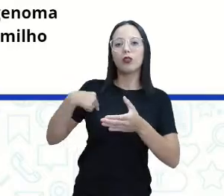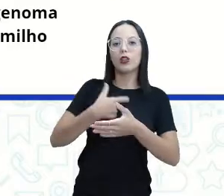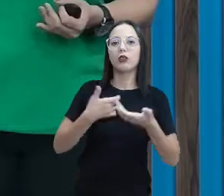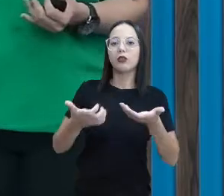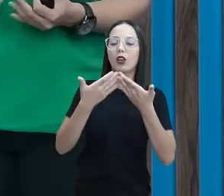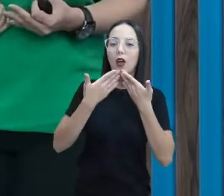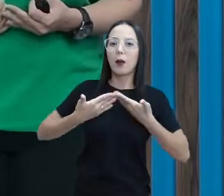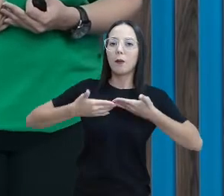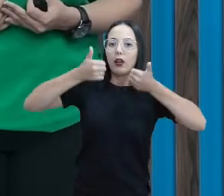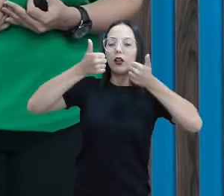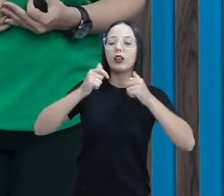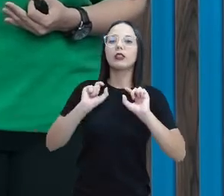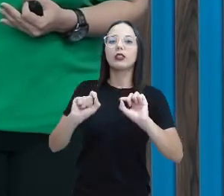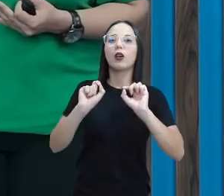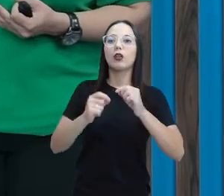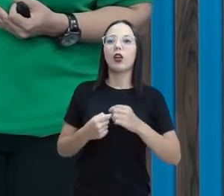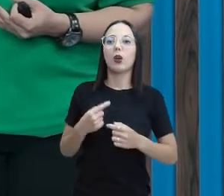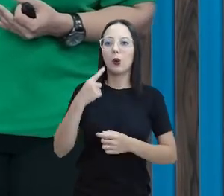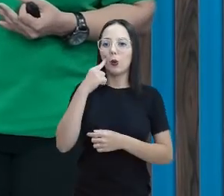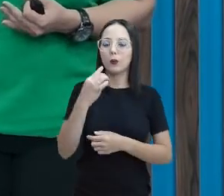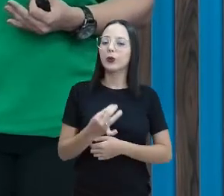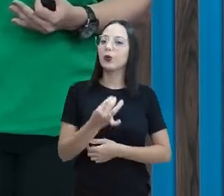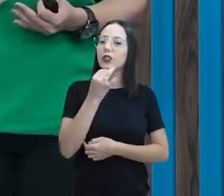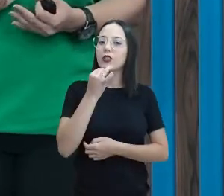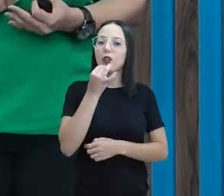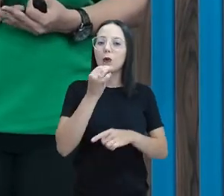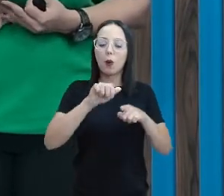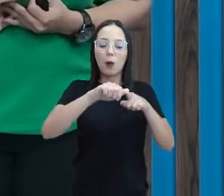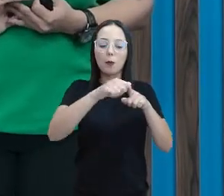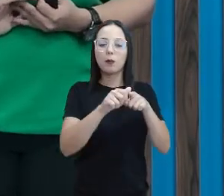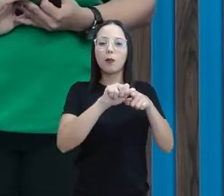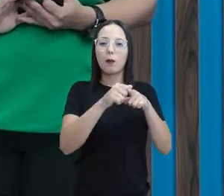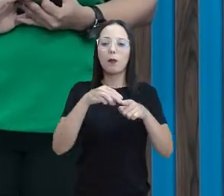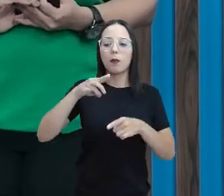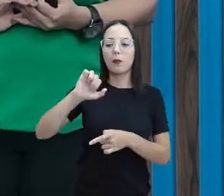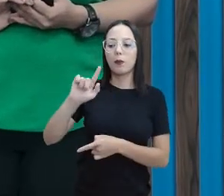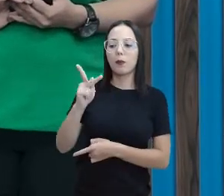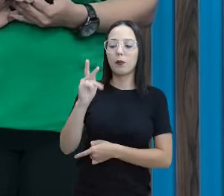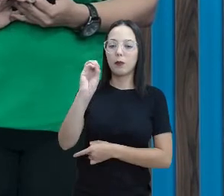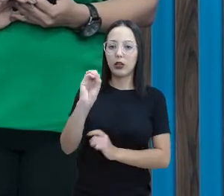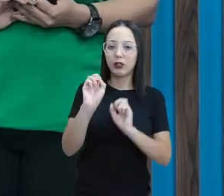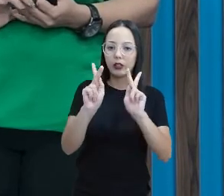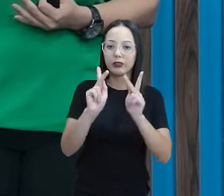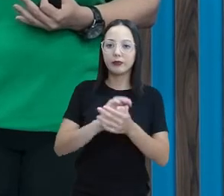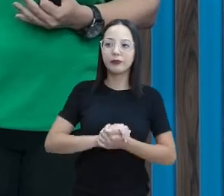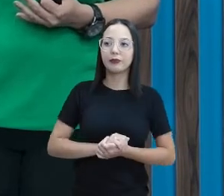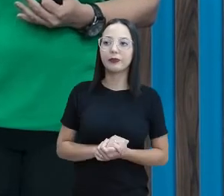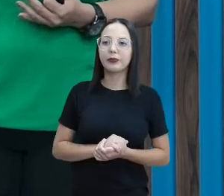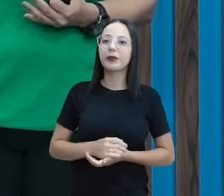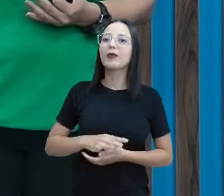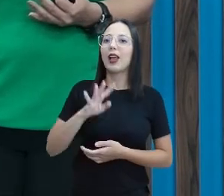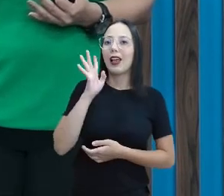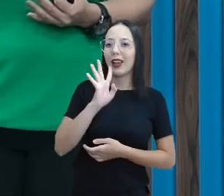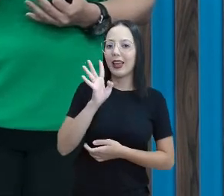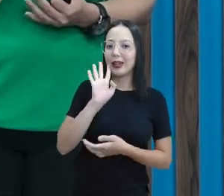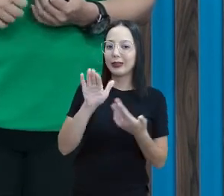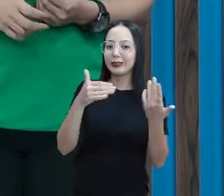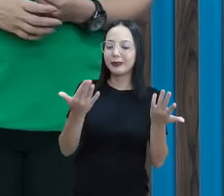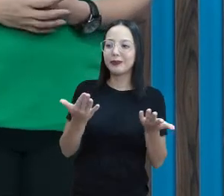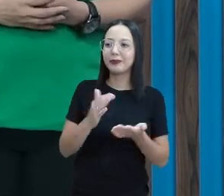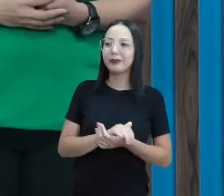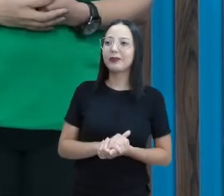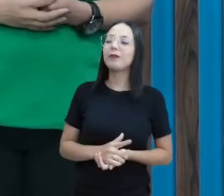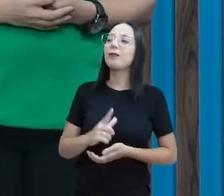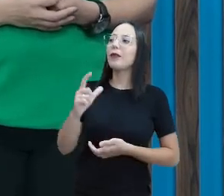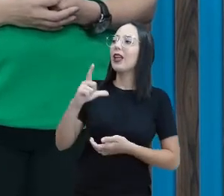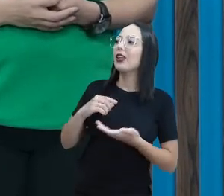melhorar, que no caso aqui, no exemplo, foi o milho, tá certo? Bem legal isso aí, né? Temos